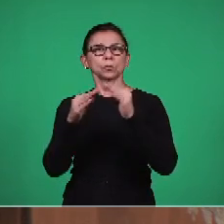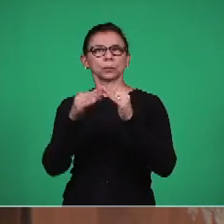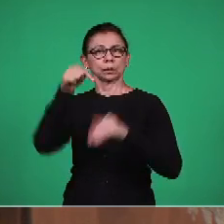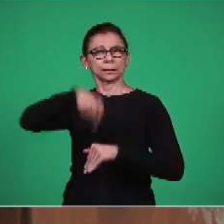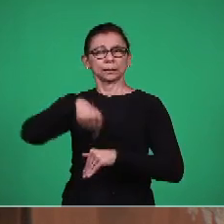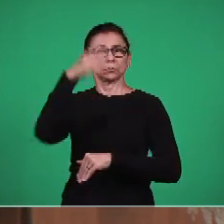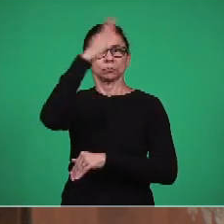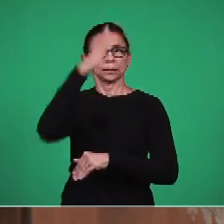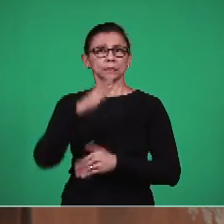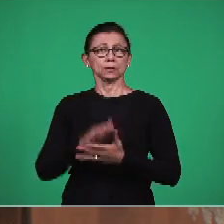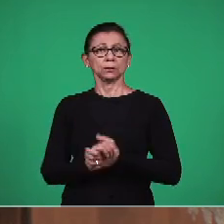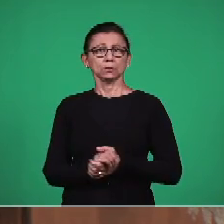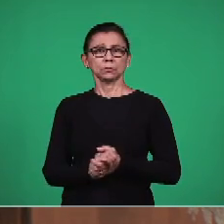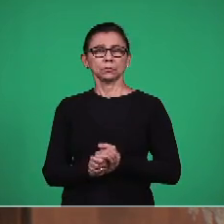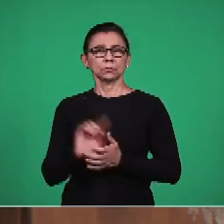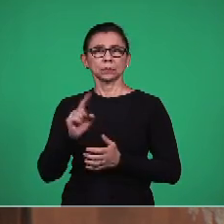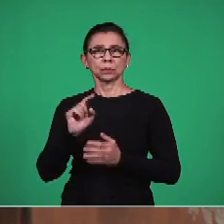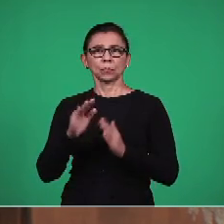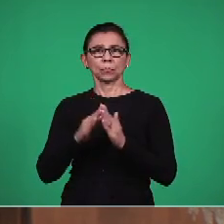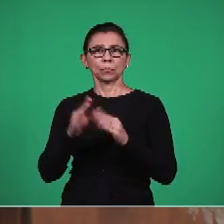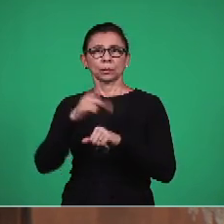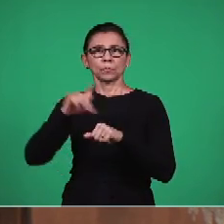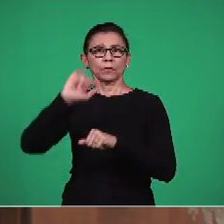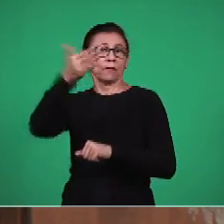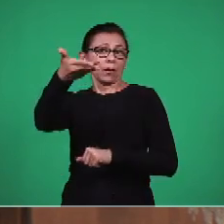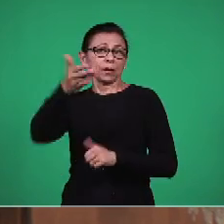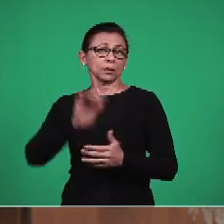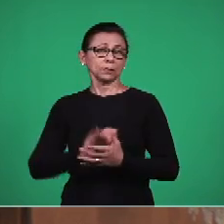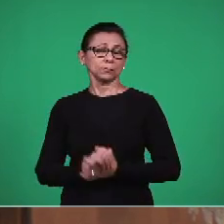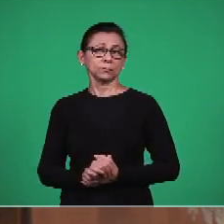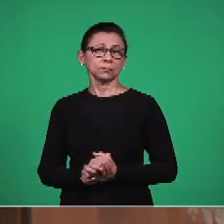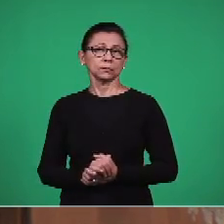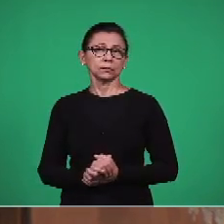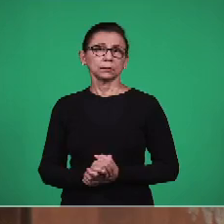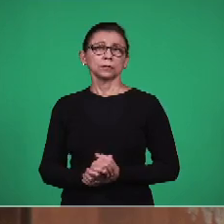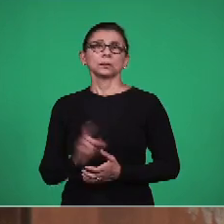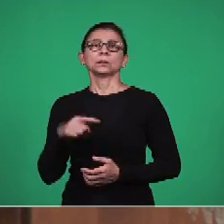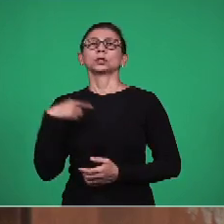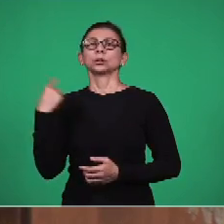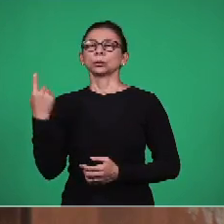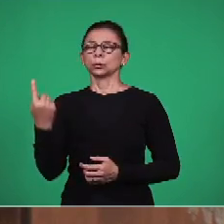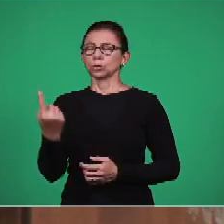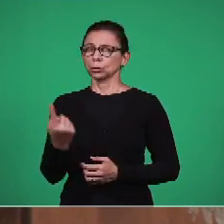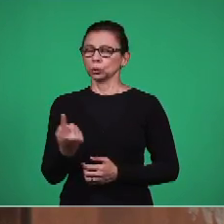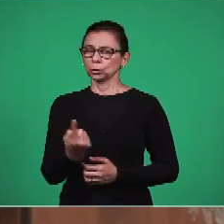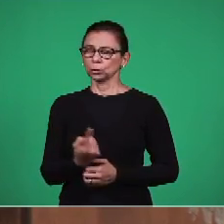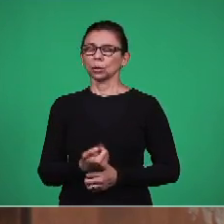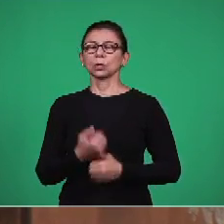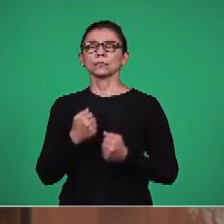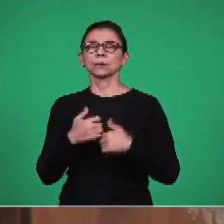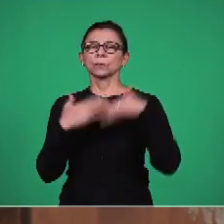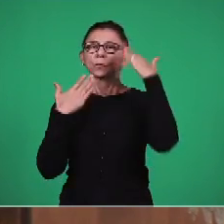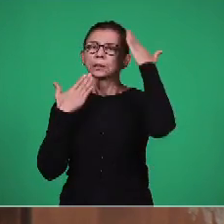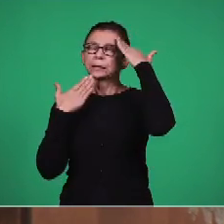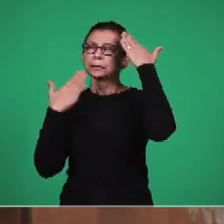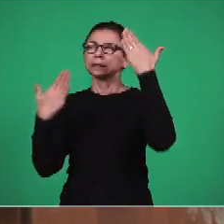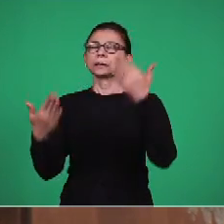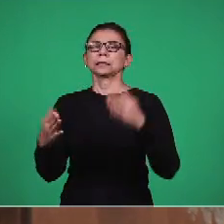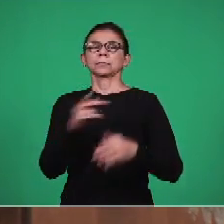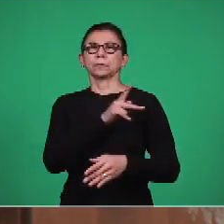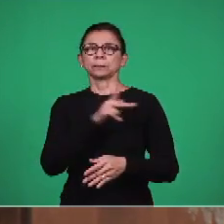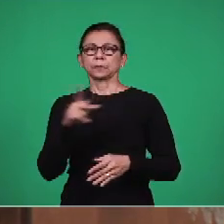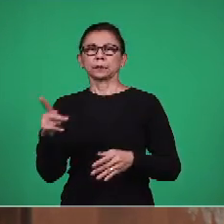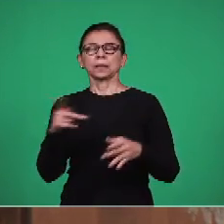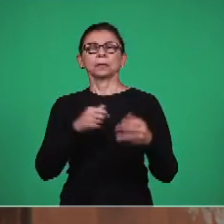no outro mundo. Estamos nesse aqui. Vamos fazer tudo aquilo que o governo pedir, tudo aquilo que nós sentimos que devemos